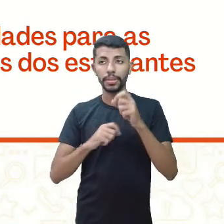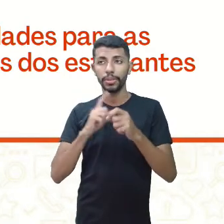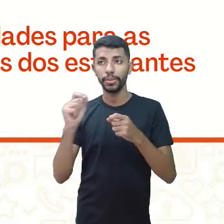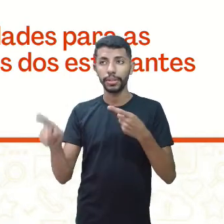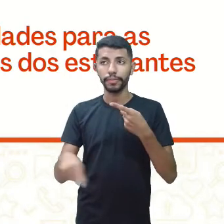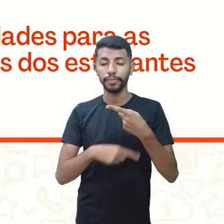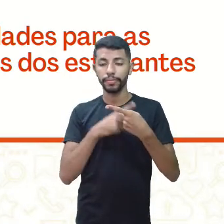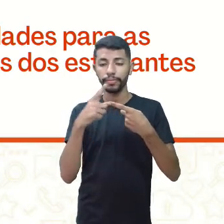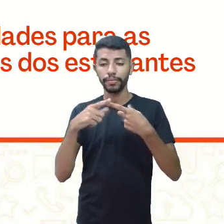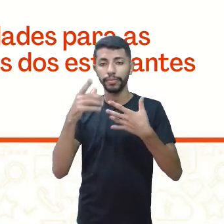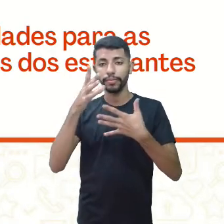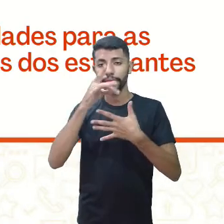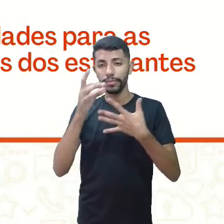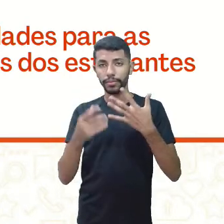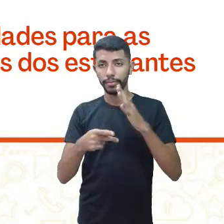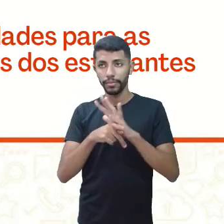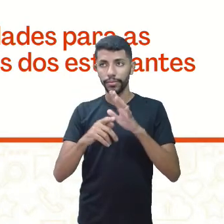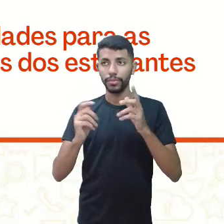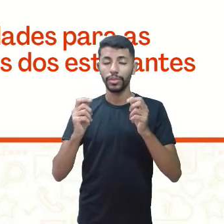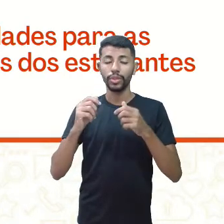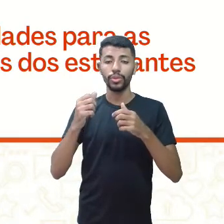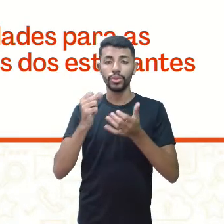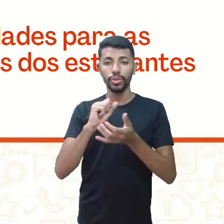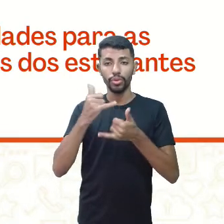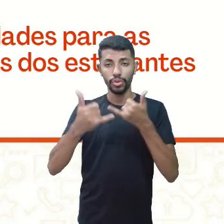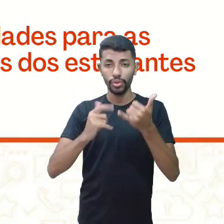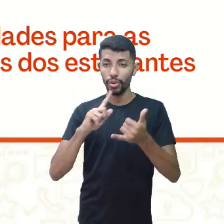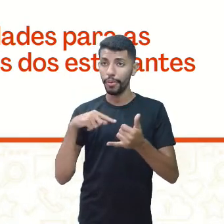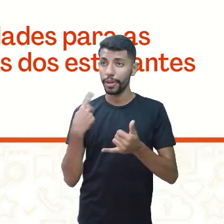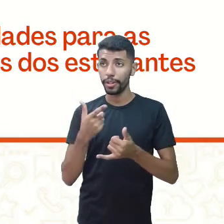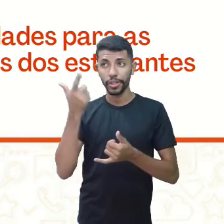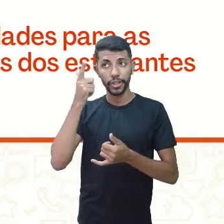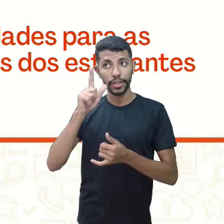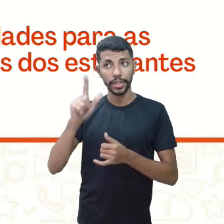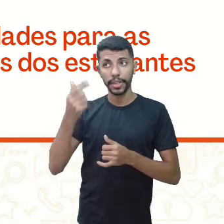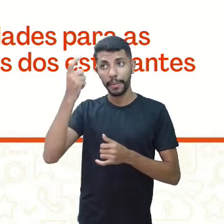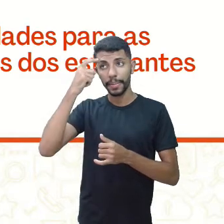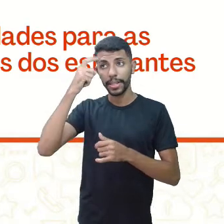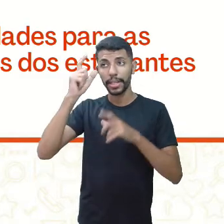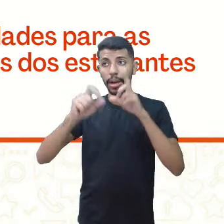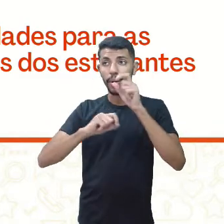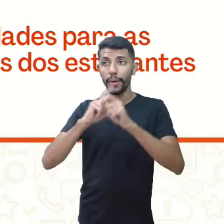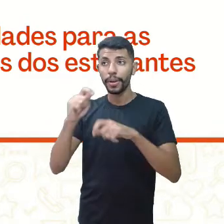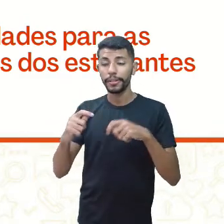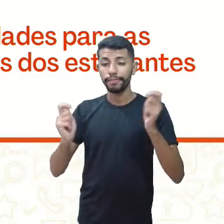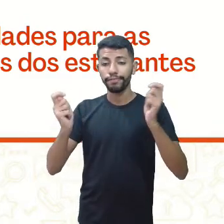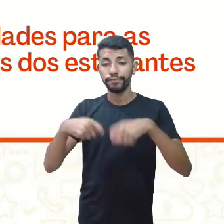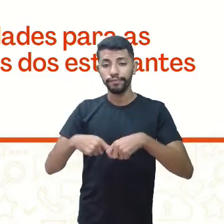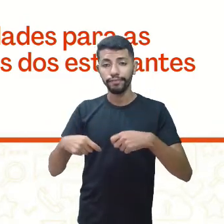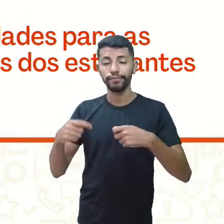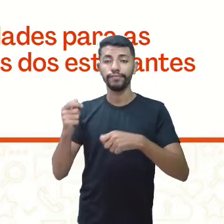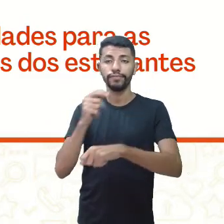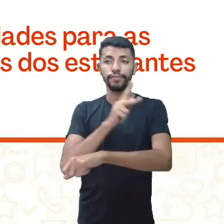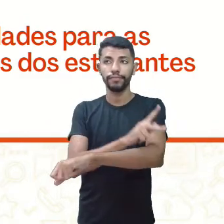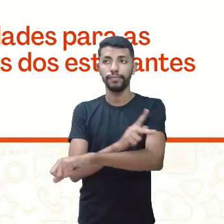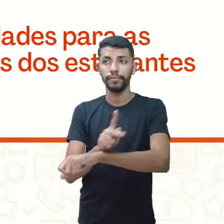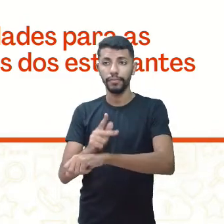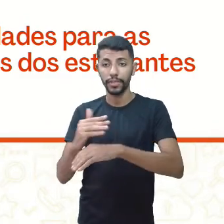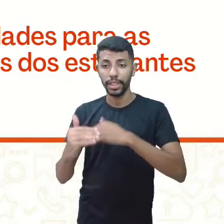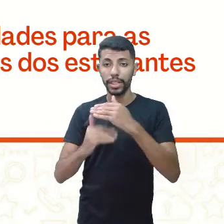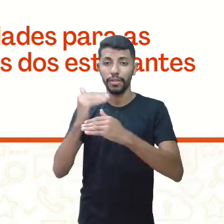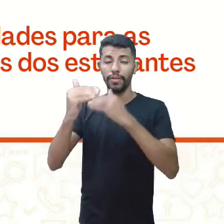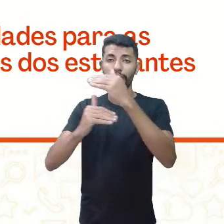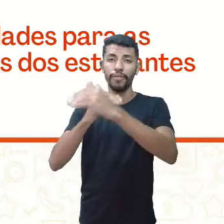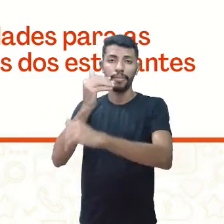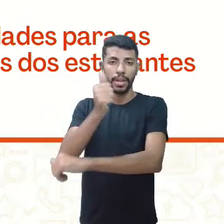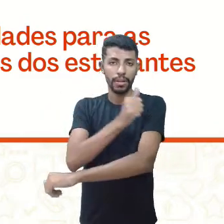para que a gente possa pensar em possibilidades pedagógicas, e aí a gente está falando de possibilidades de desenvolvimento para esse